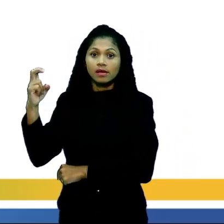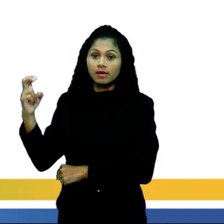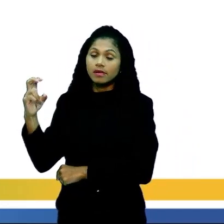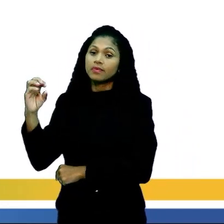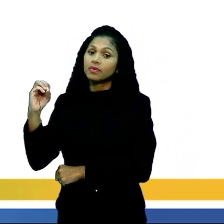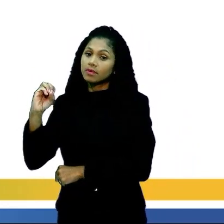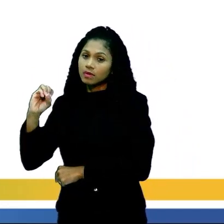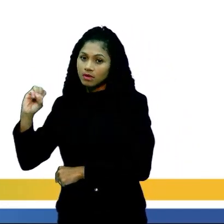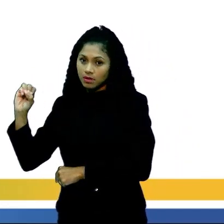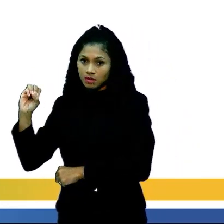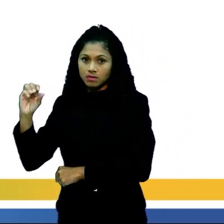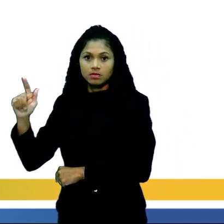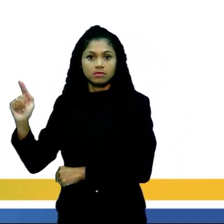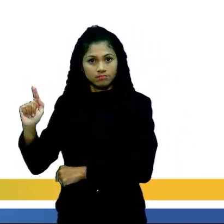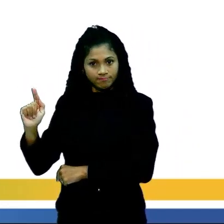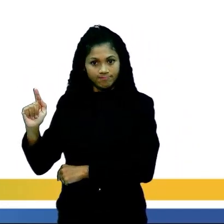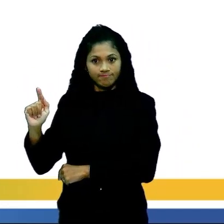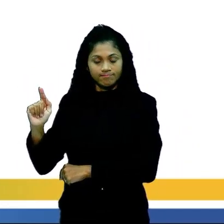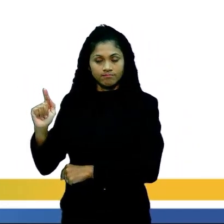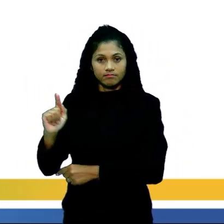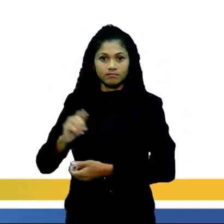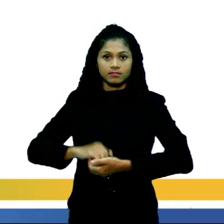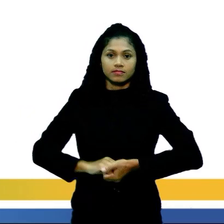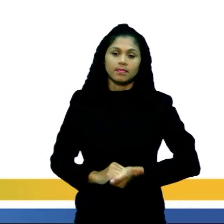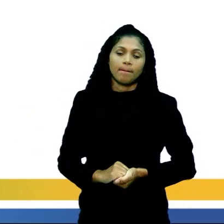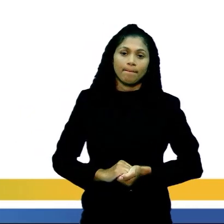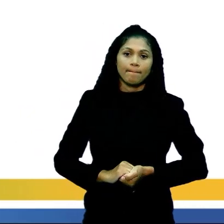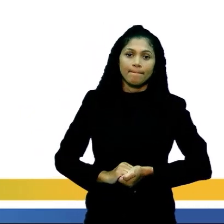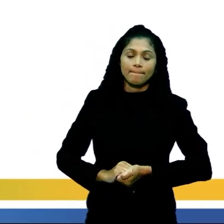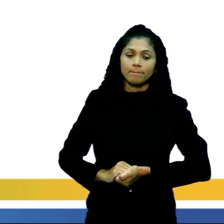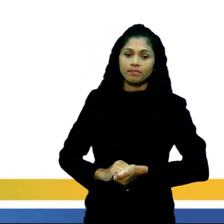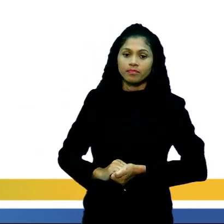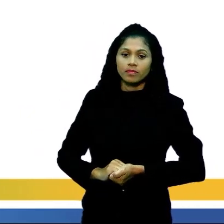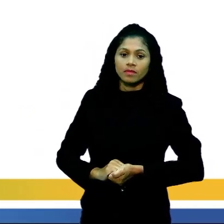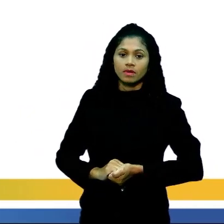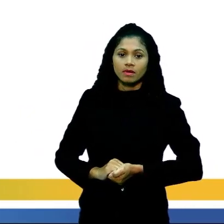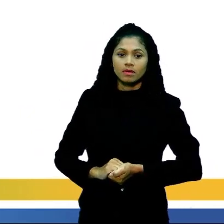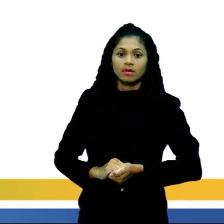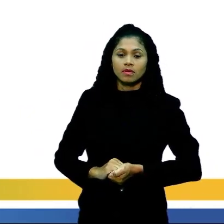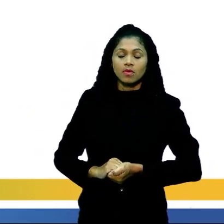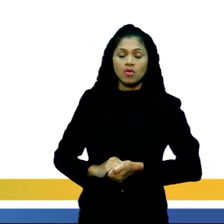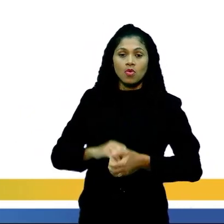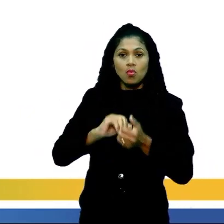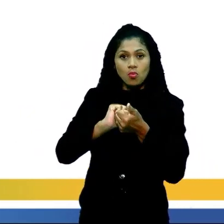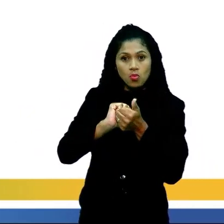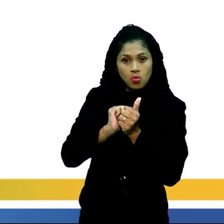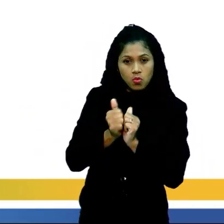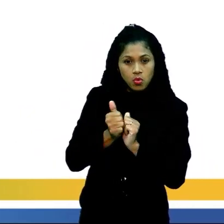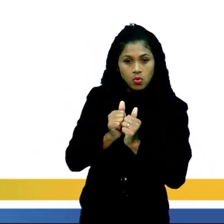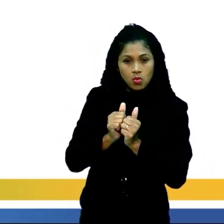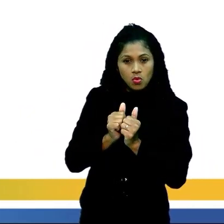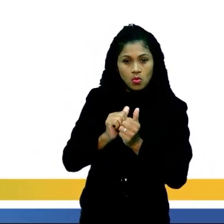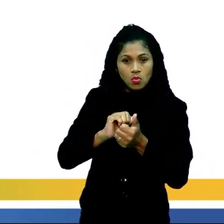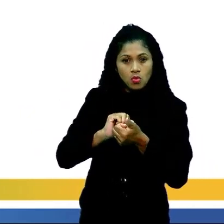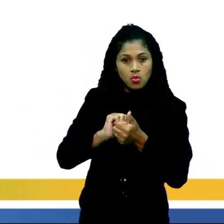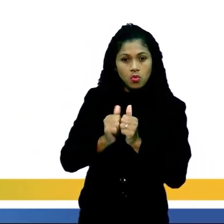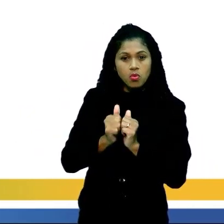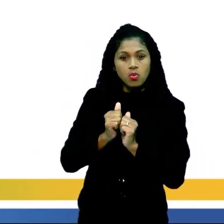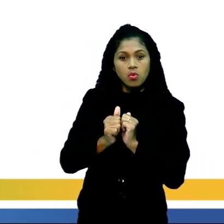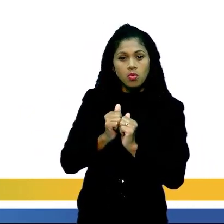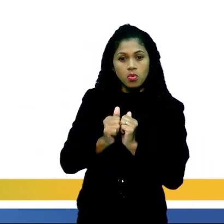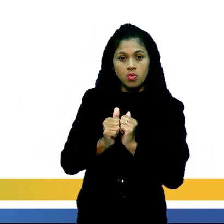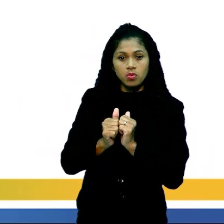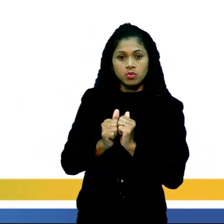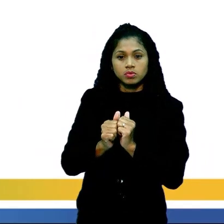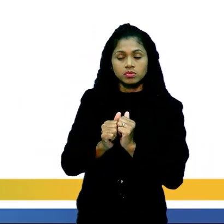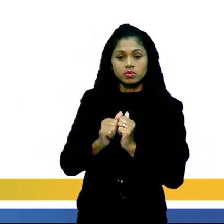7,5 quer dizer 7,5 kg. Segundo ponto, o arroz. 1/4 de